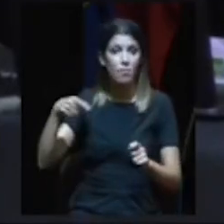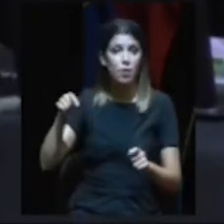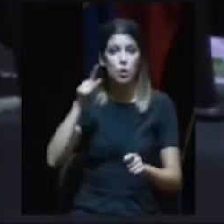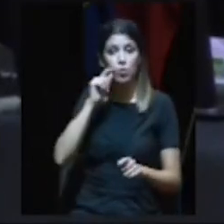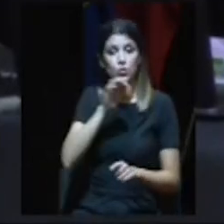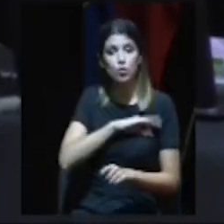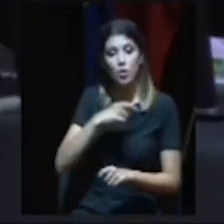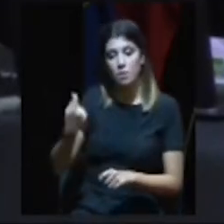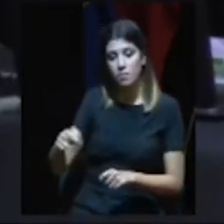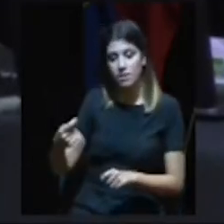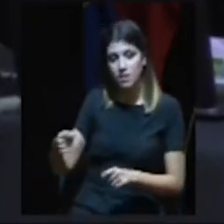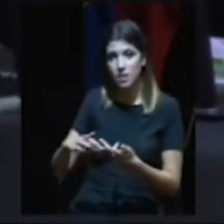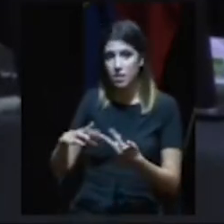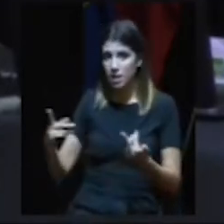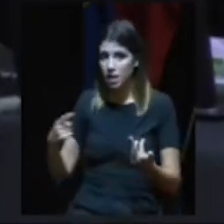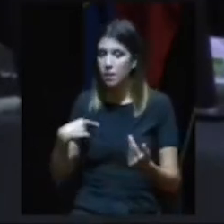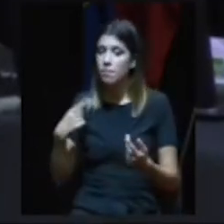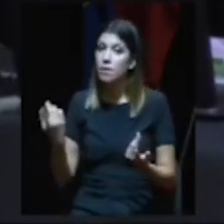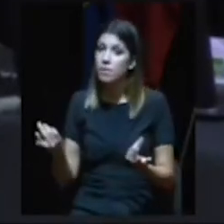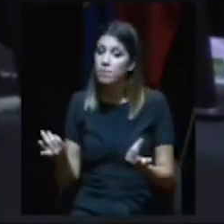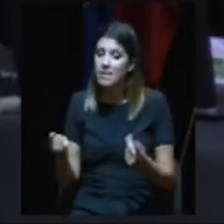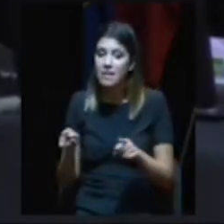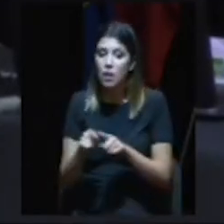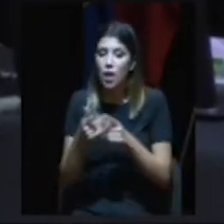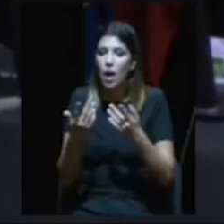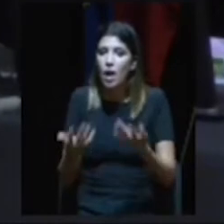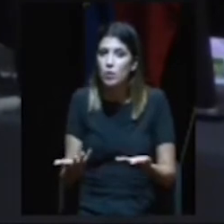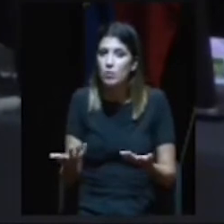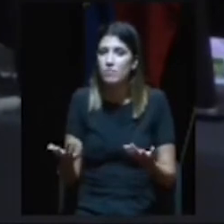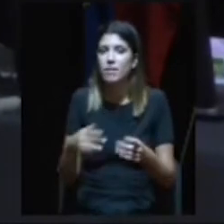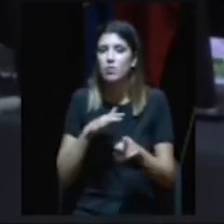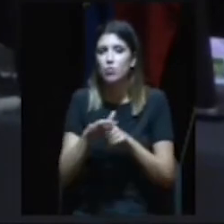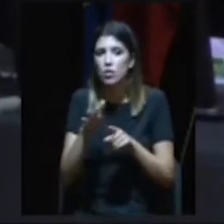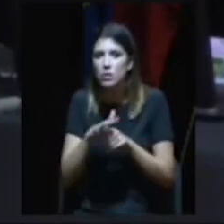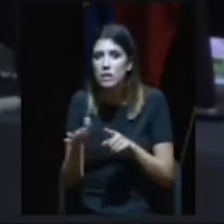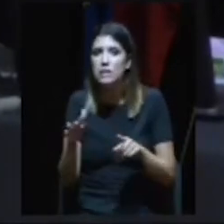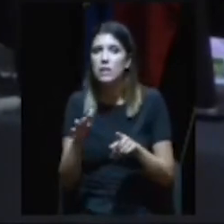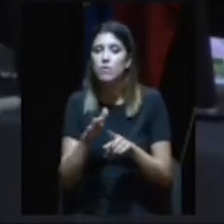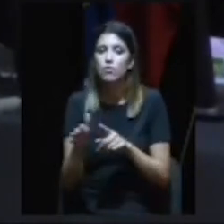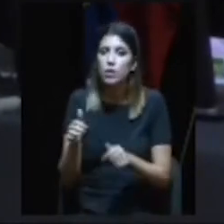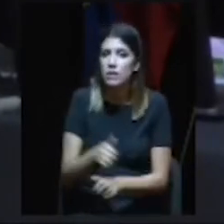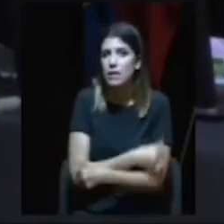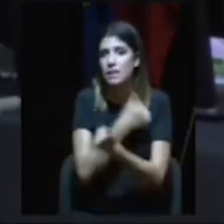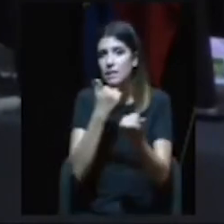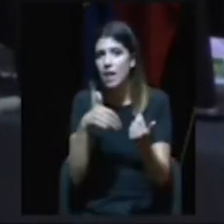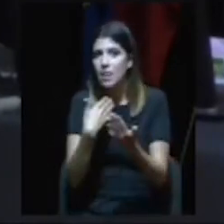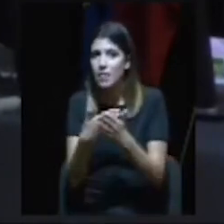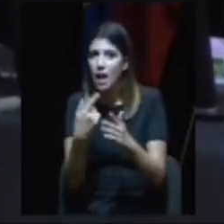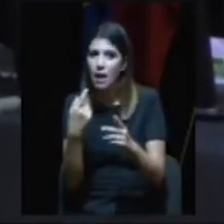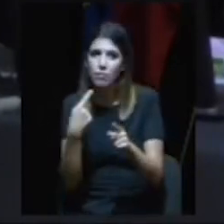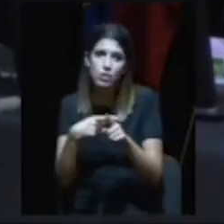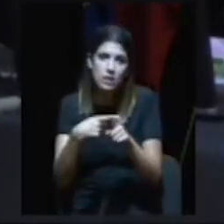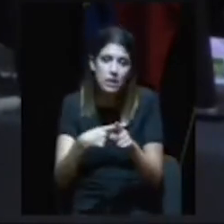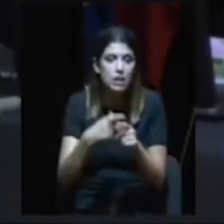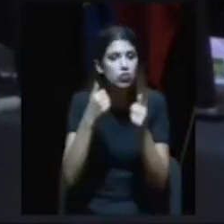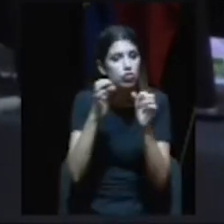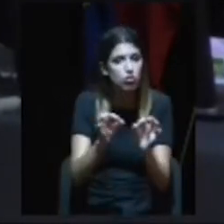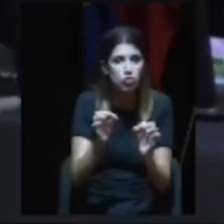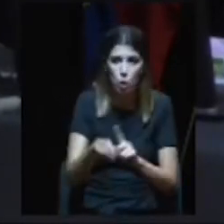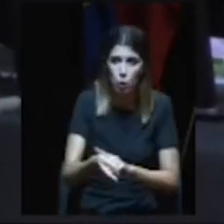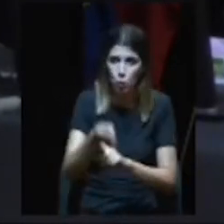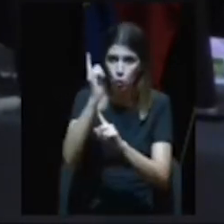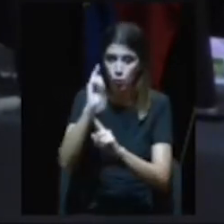e serviu certamente esses interesses, não serve os interesses da cidade, não serve os interesses das pessoas que ali